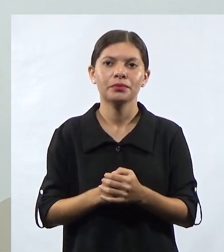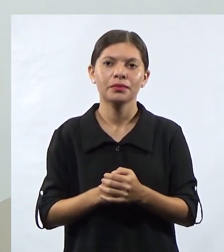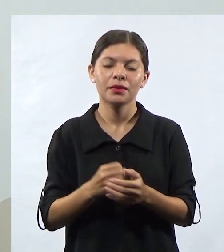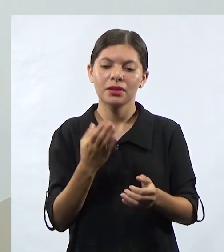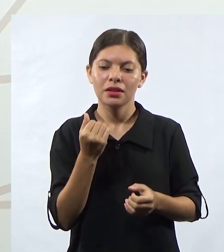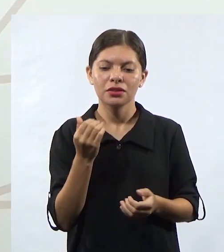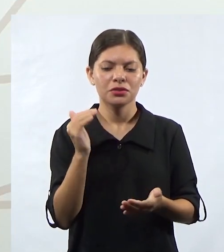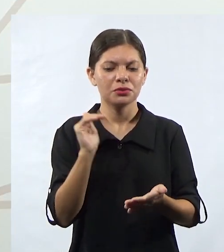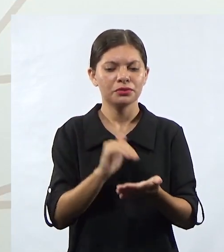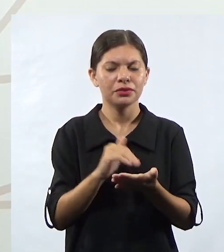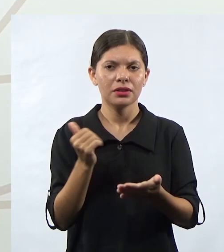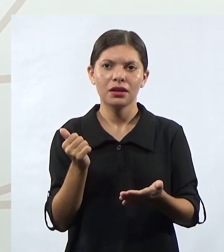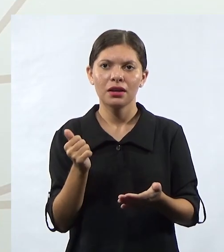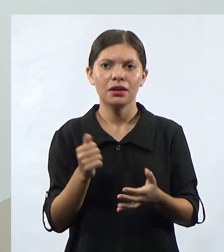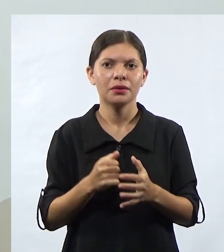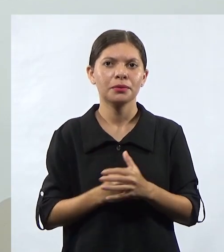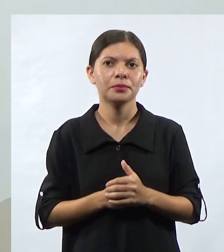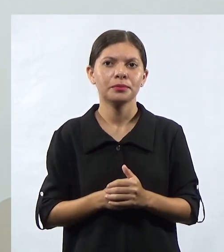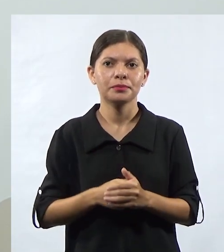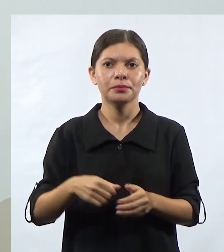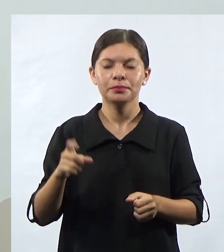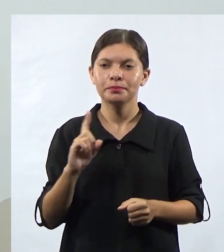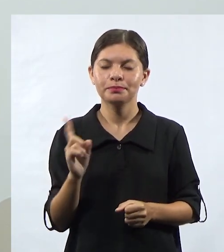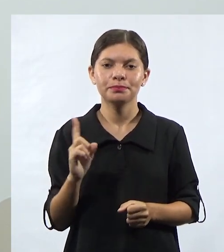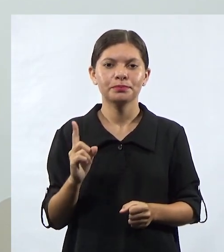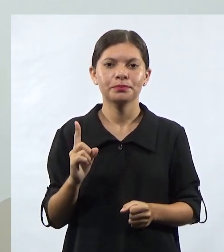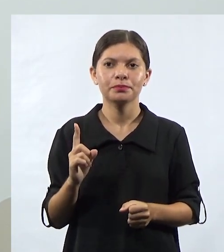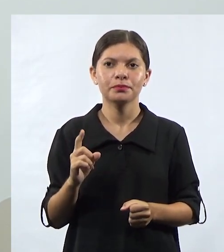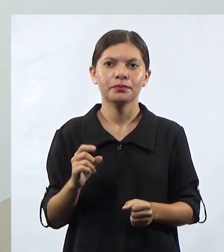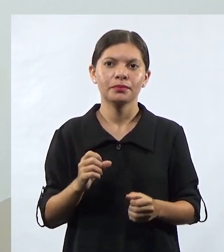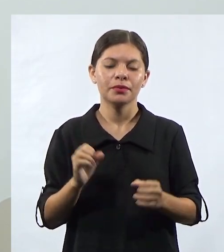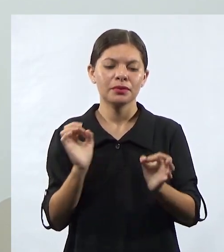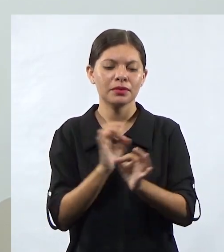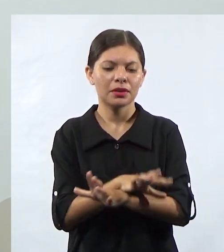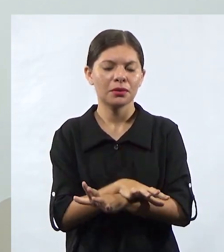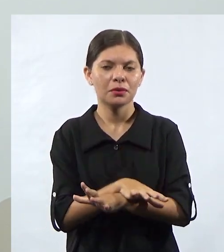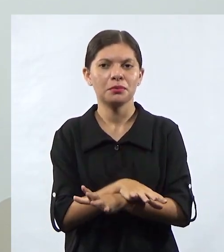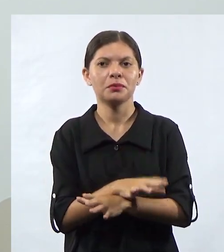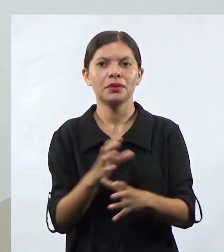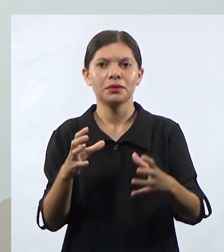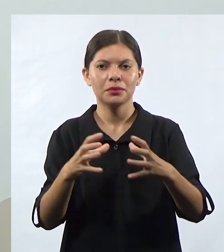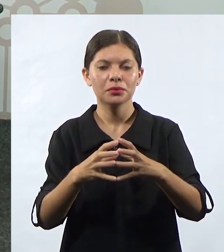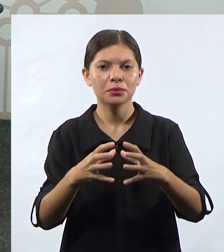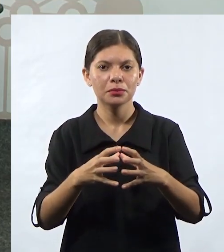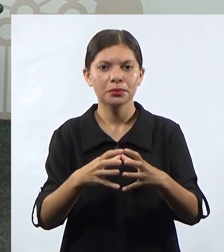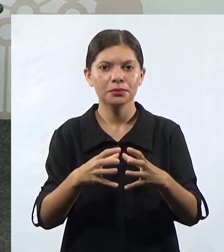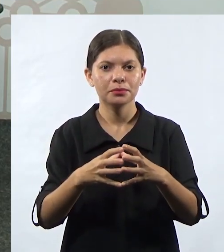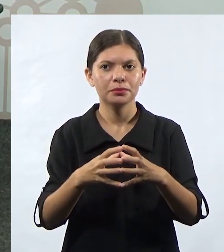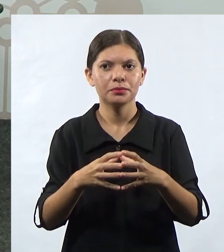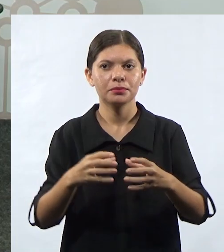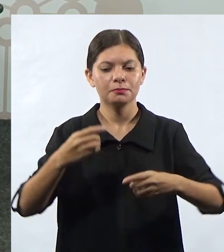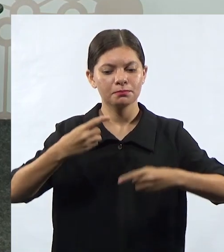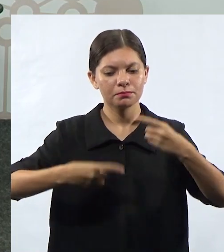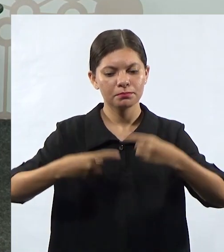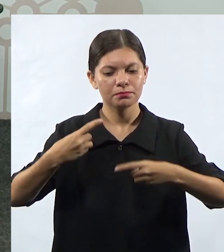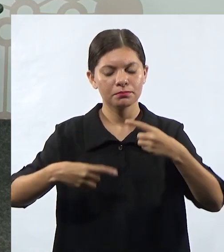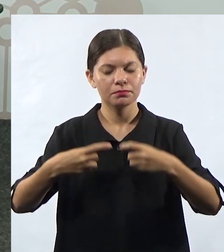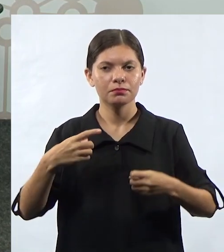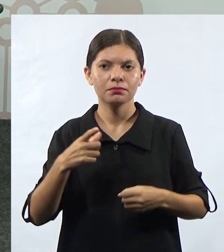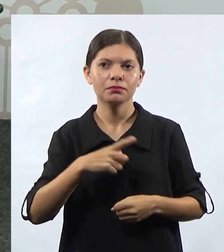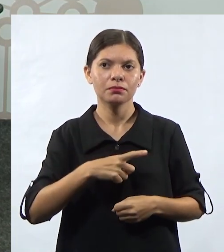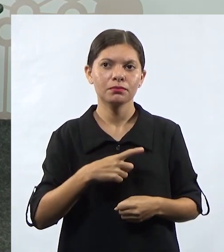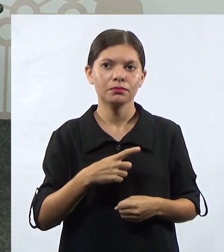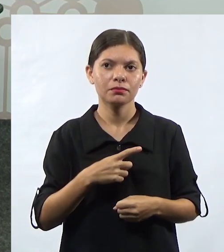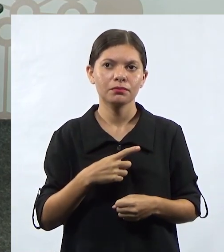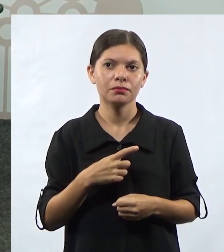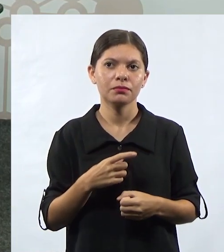de situação, mas não interrompa o grupo. O grupo tem que ter aquela discussão naquele... Aí a